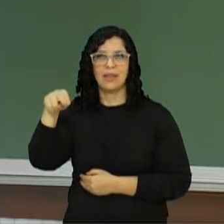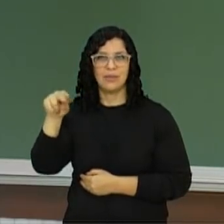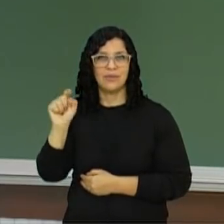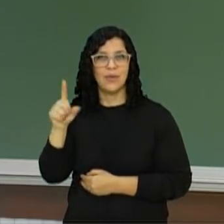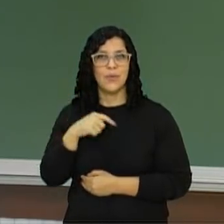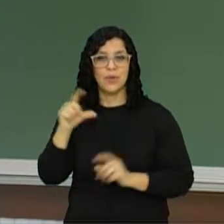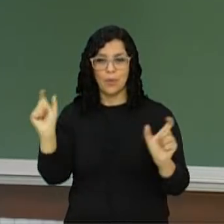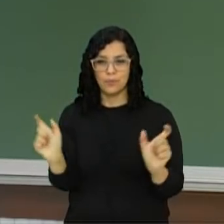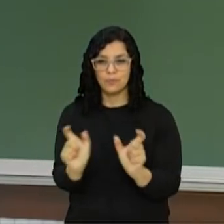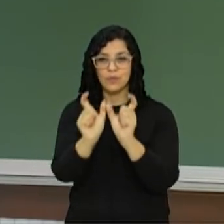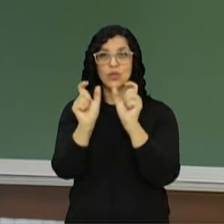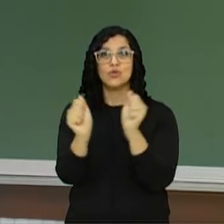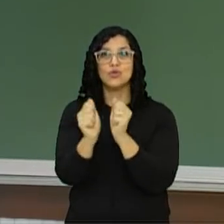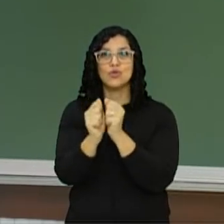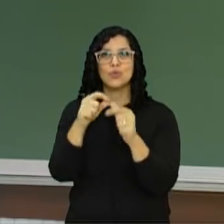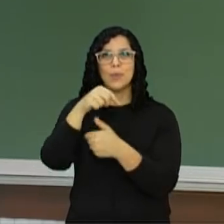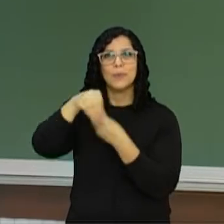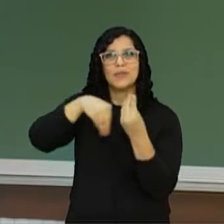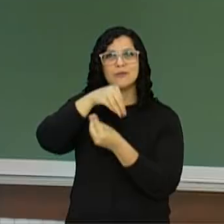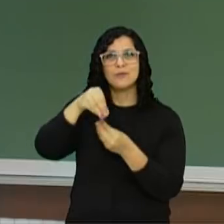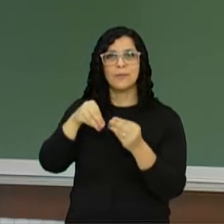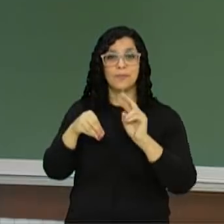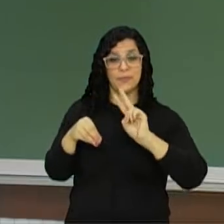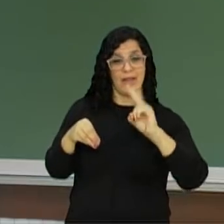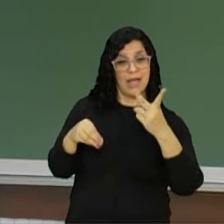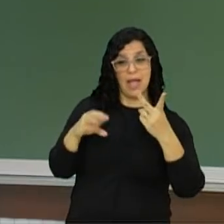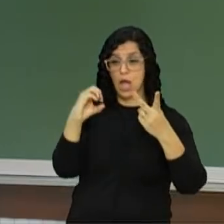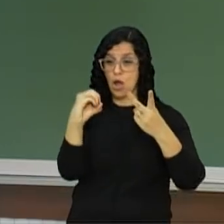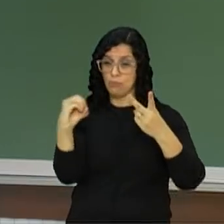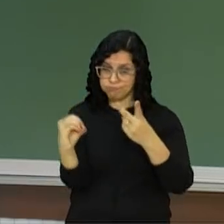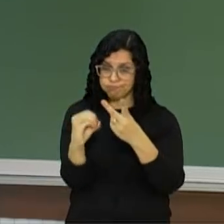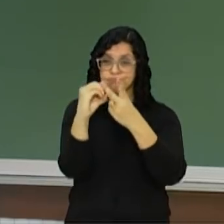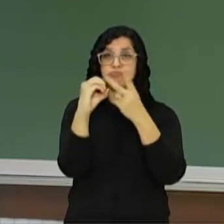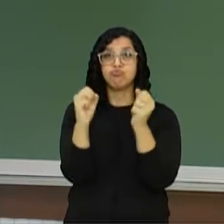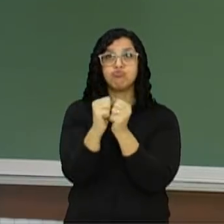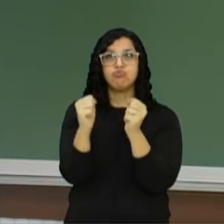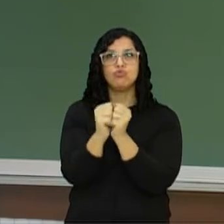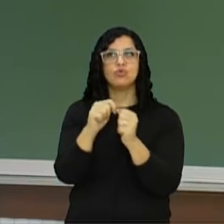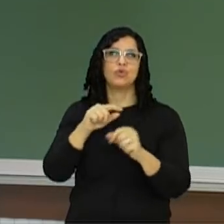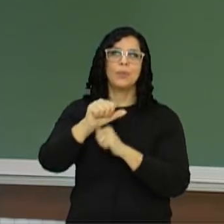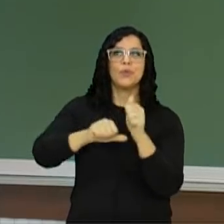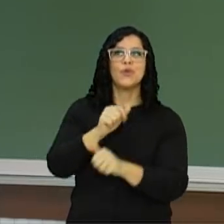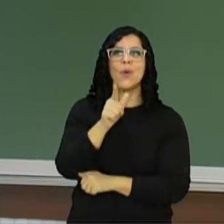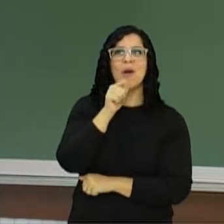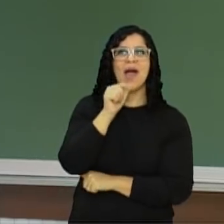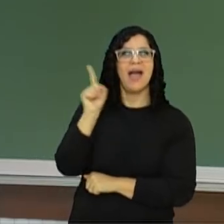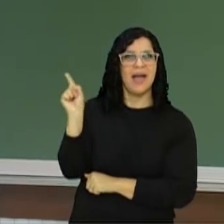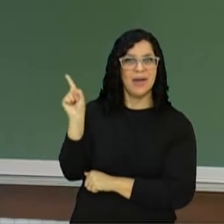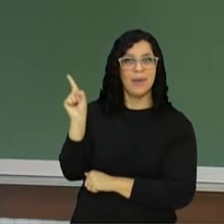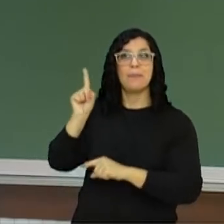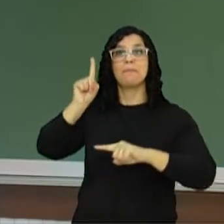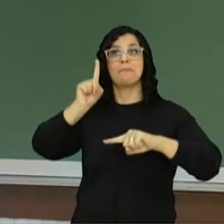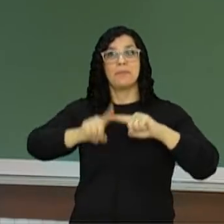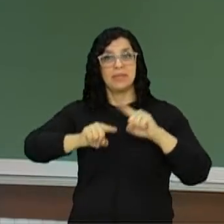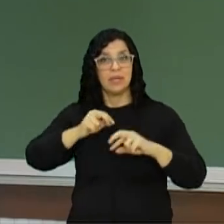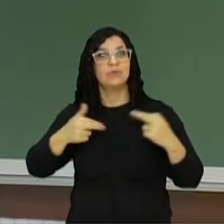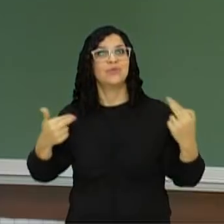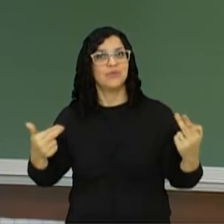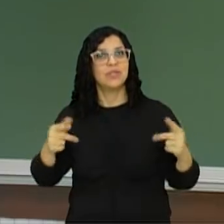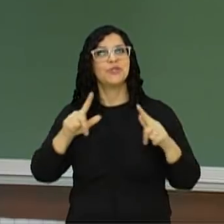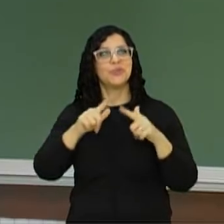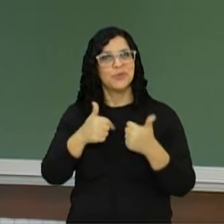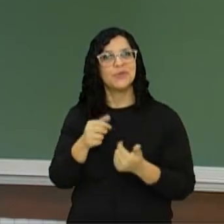Então, eu misturei hidrogênios com oxigênio. São elementos diferentes,